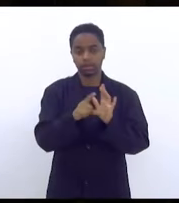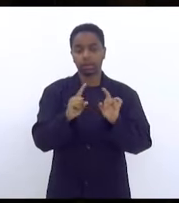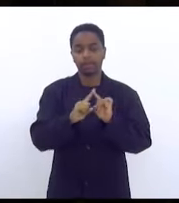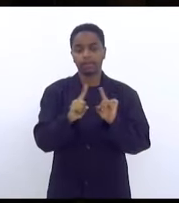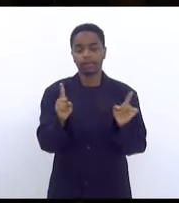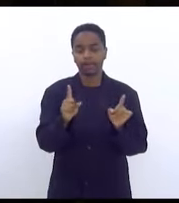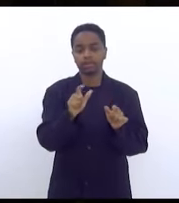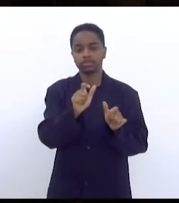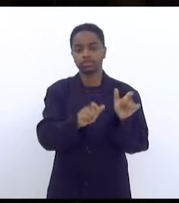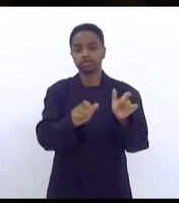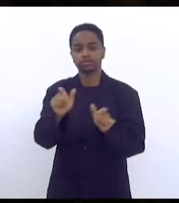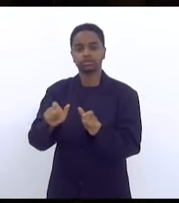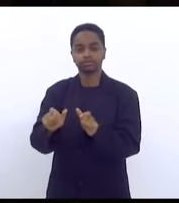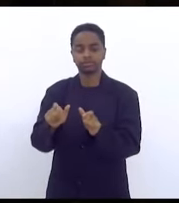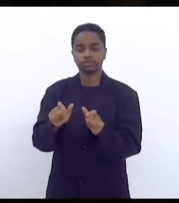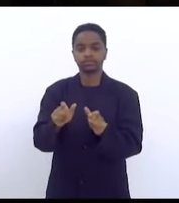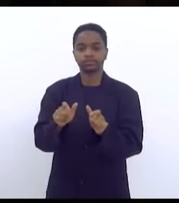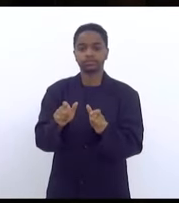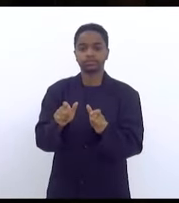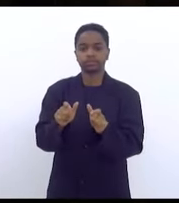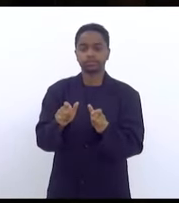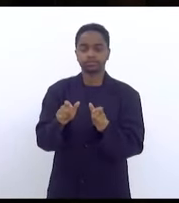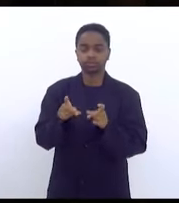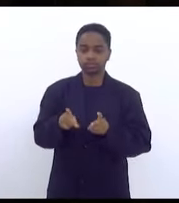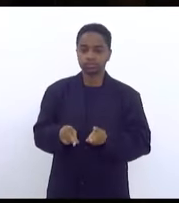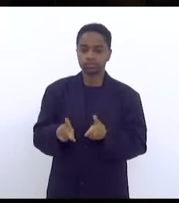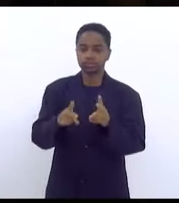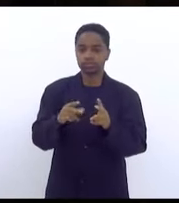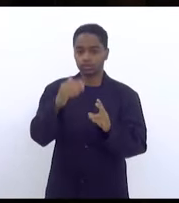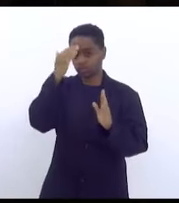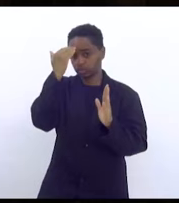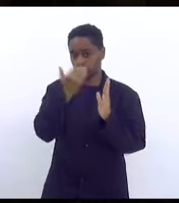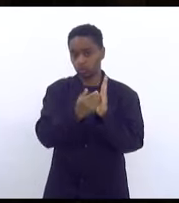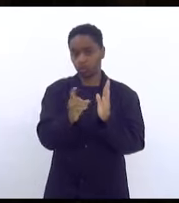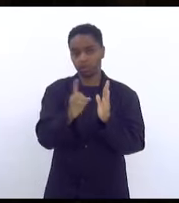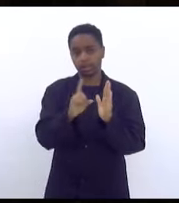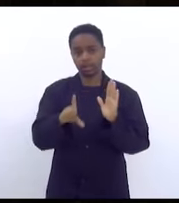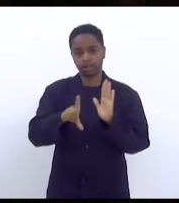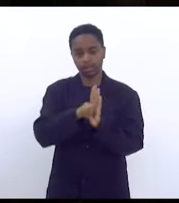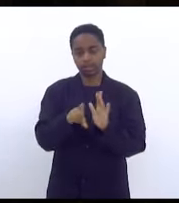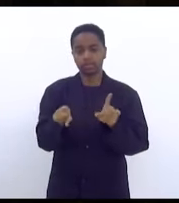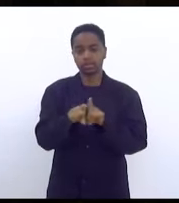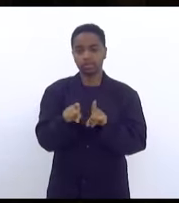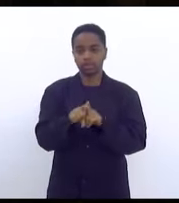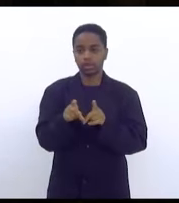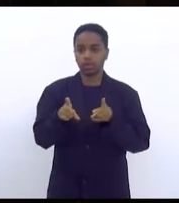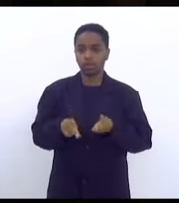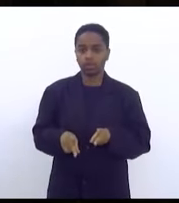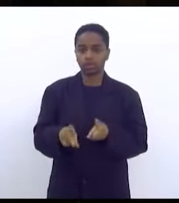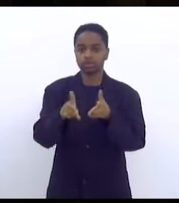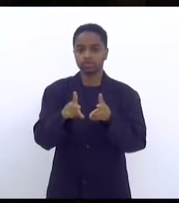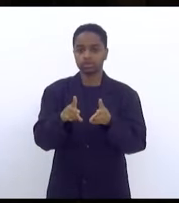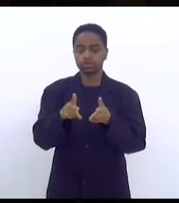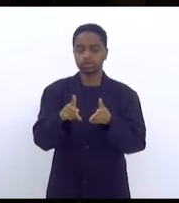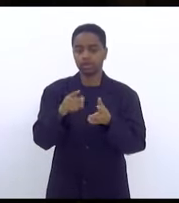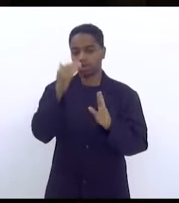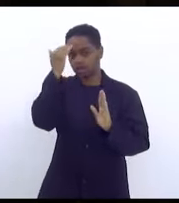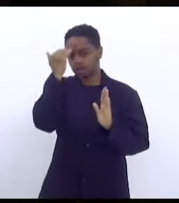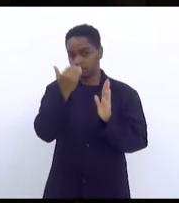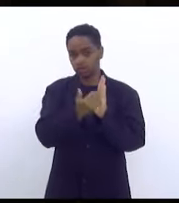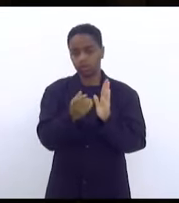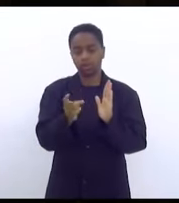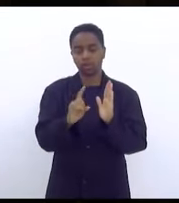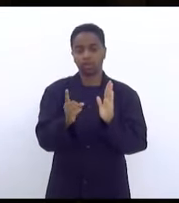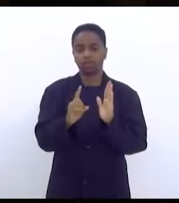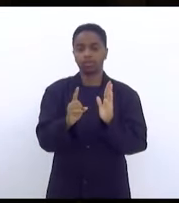eles insistem em desrespeitar a lei, eles insistem em não cumprir e não